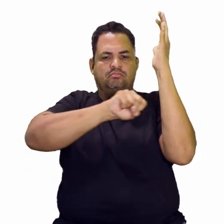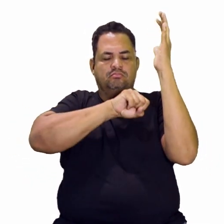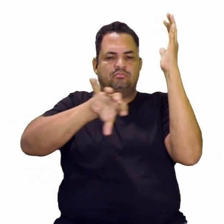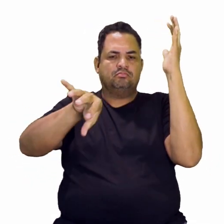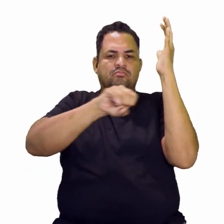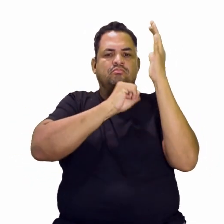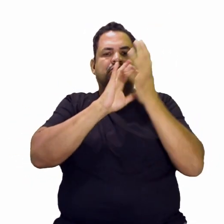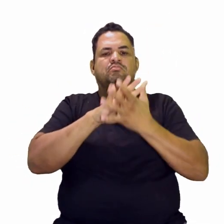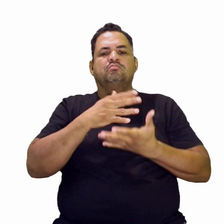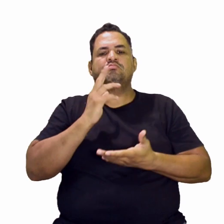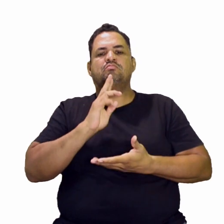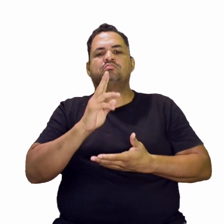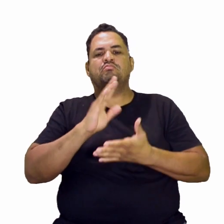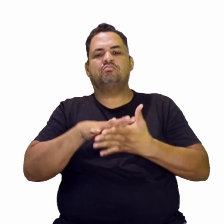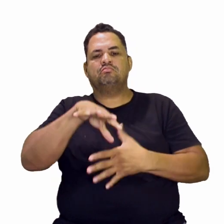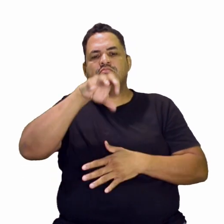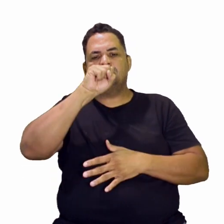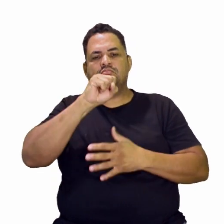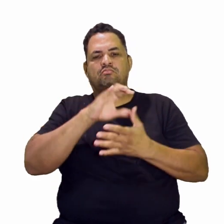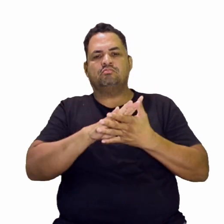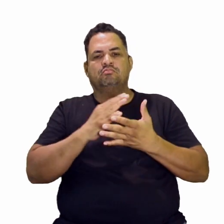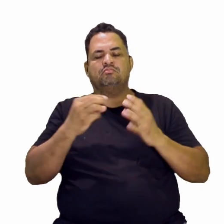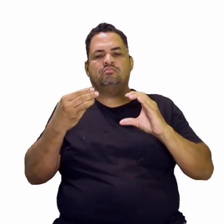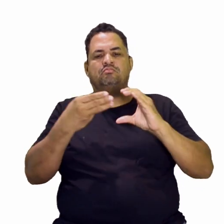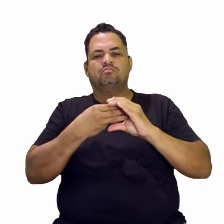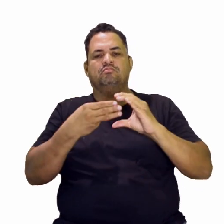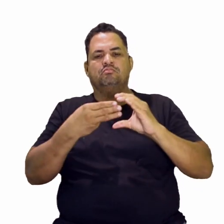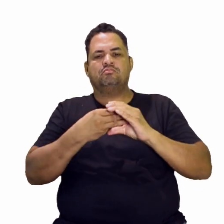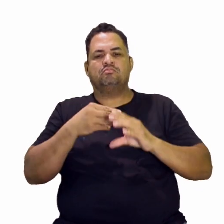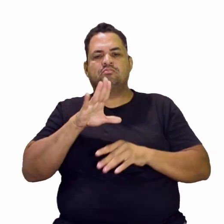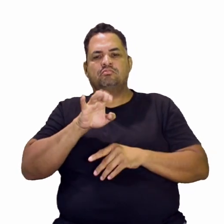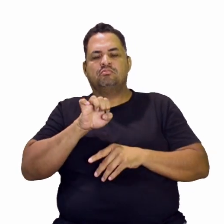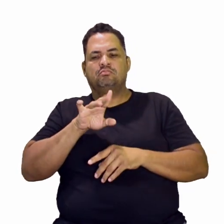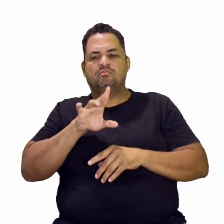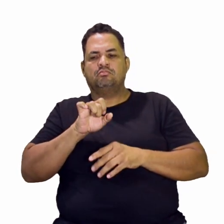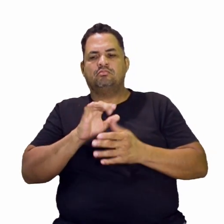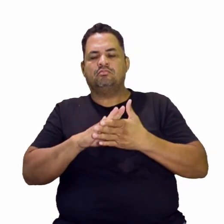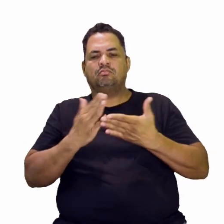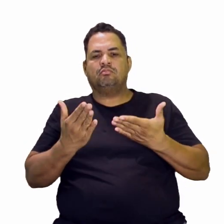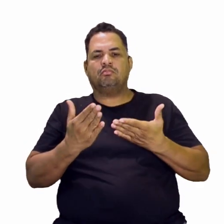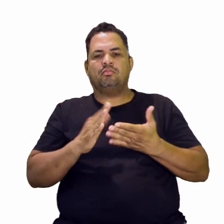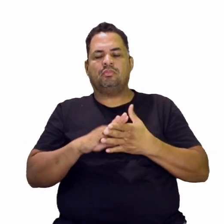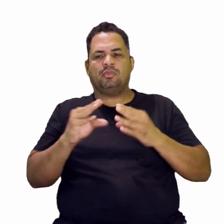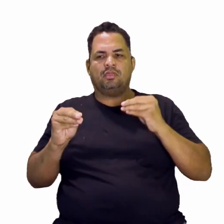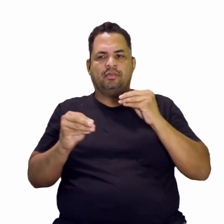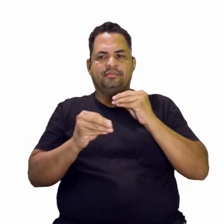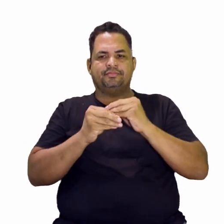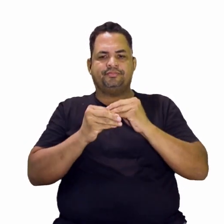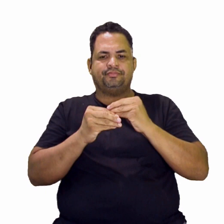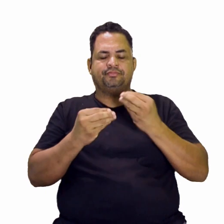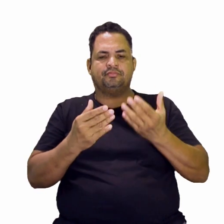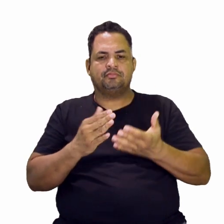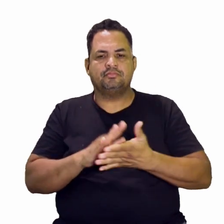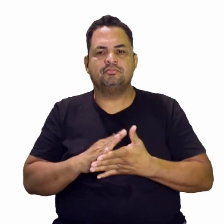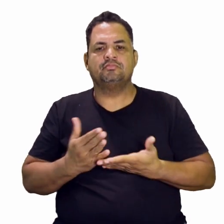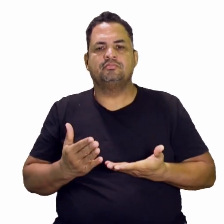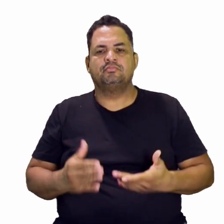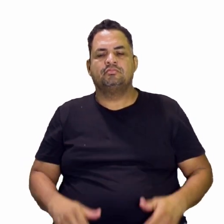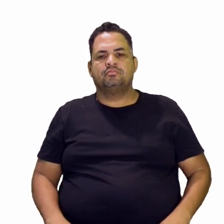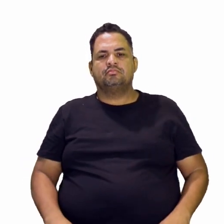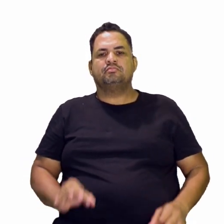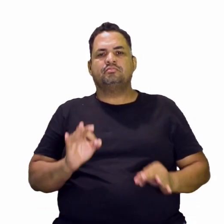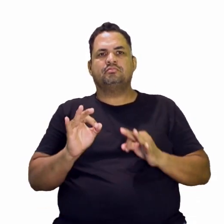E aí deu início, então, às nossas células eucariontes. As que incorporavam os organismos